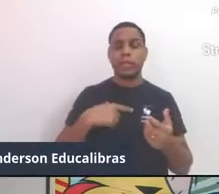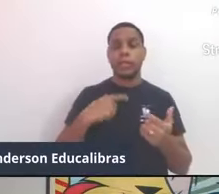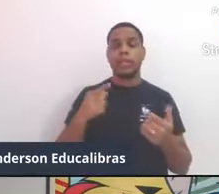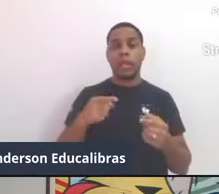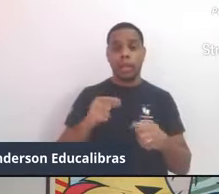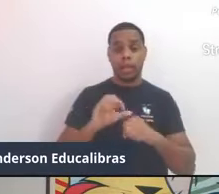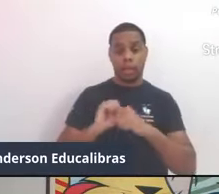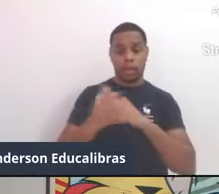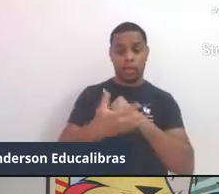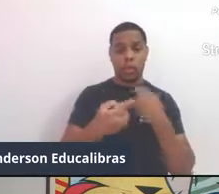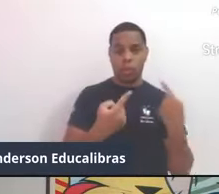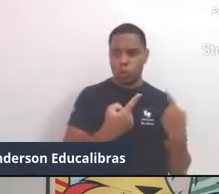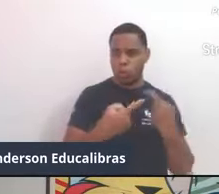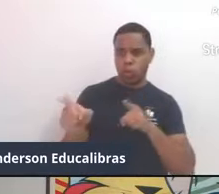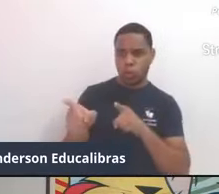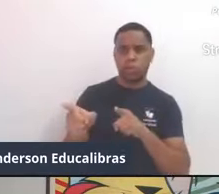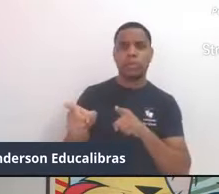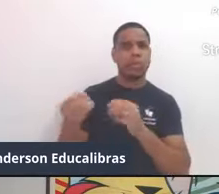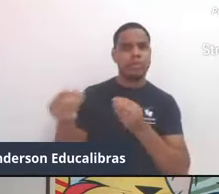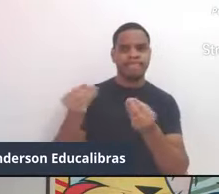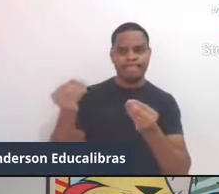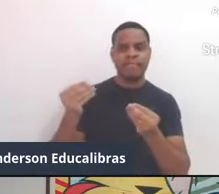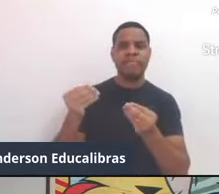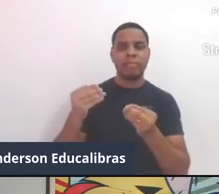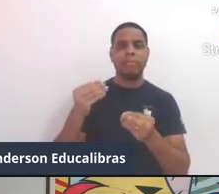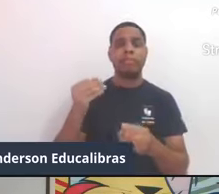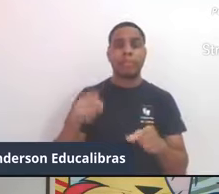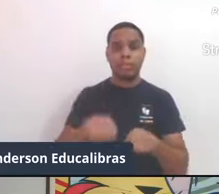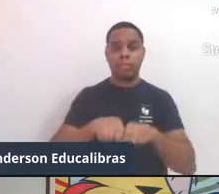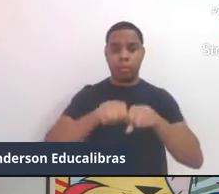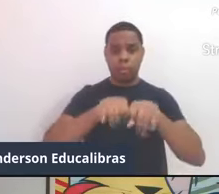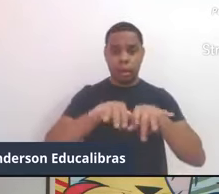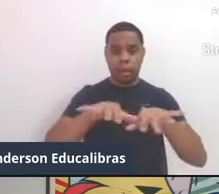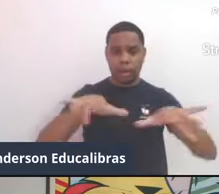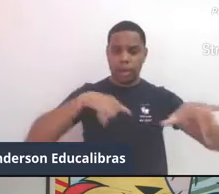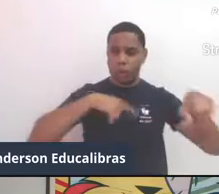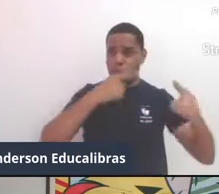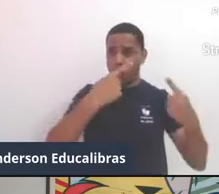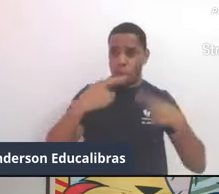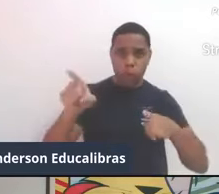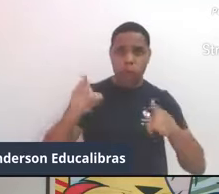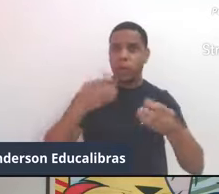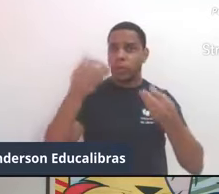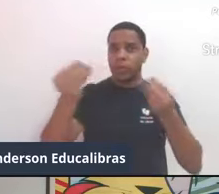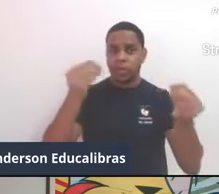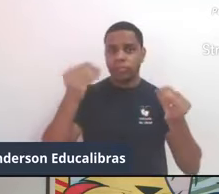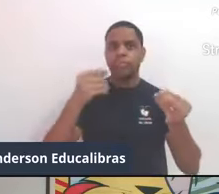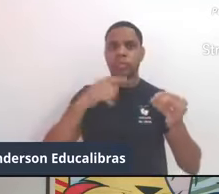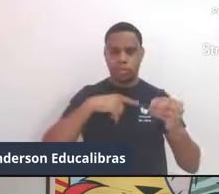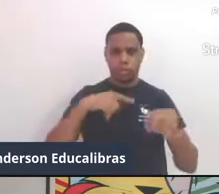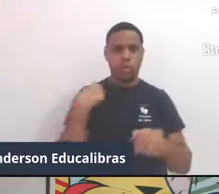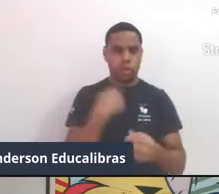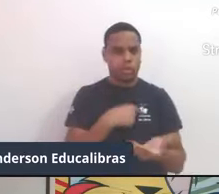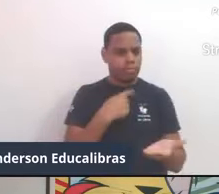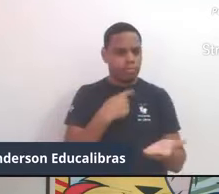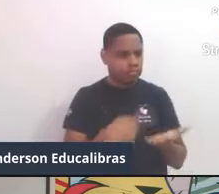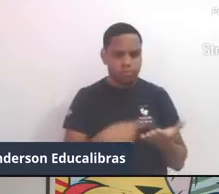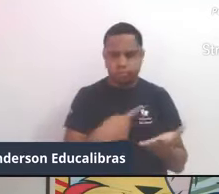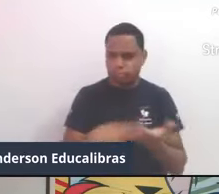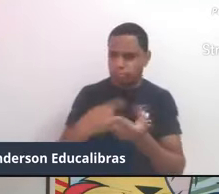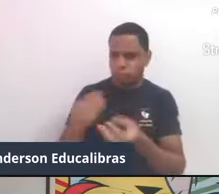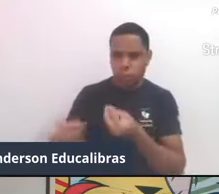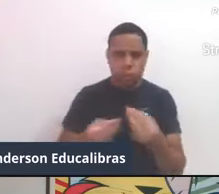ao coronavírus, combate a essa pandemia, e temos nos envolvido bastante nisso,